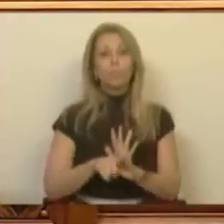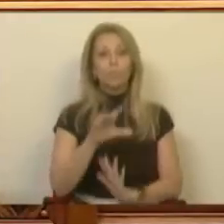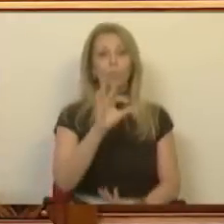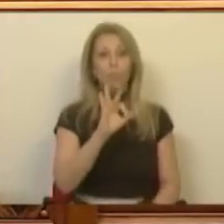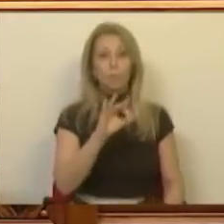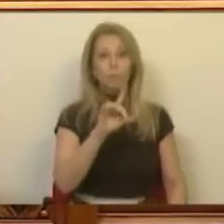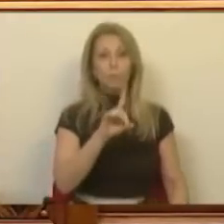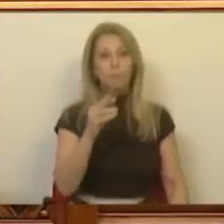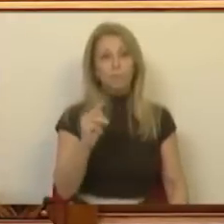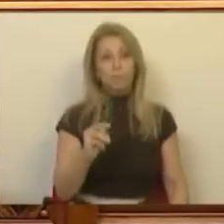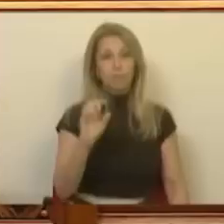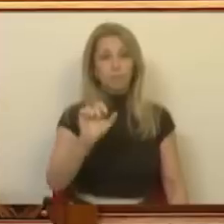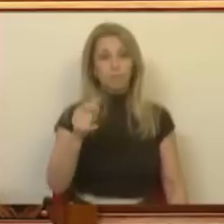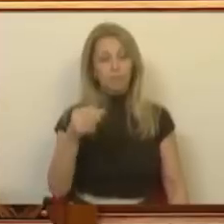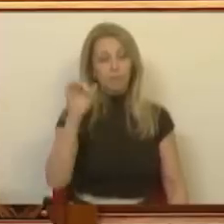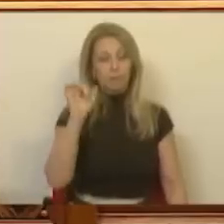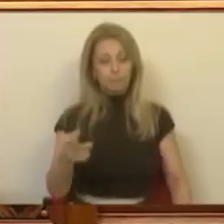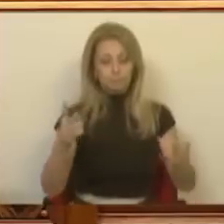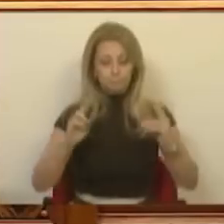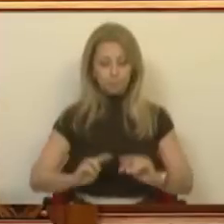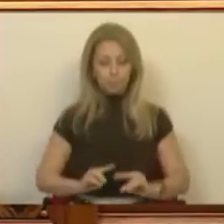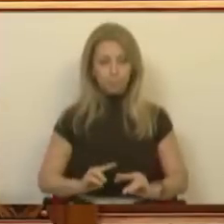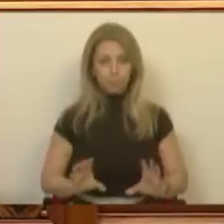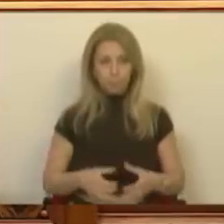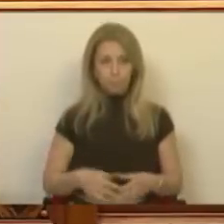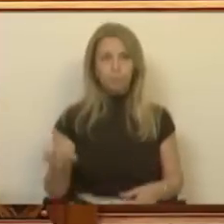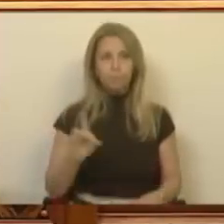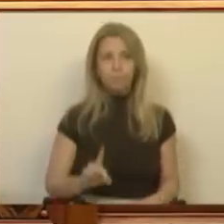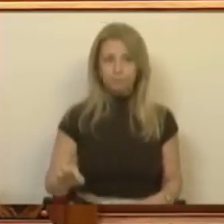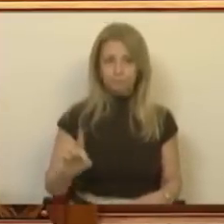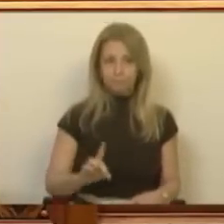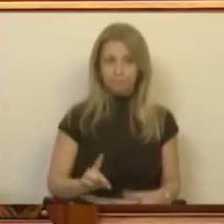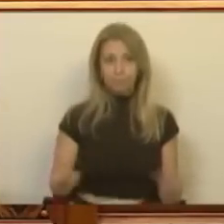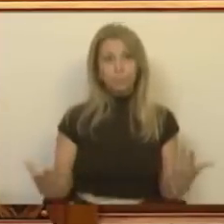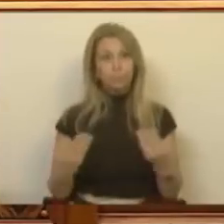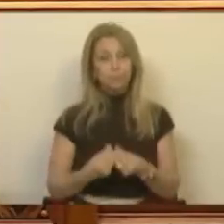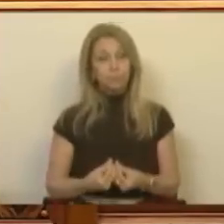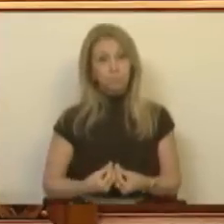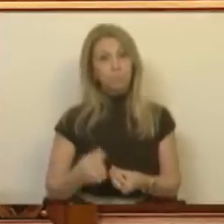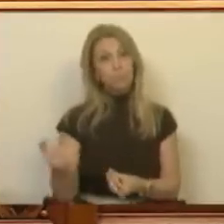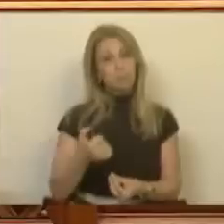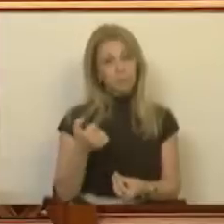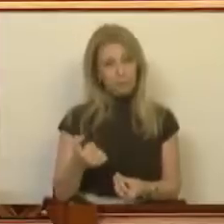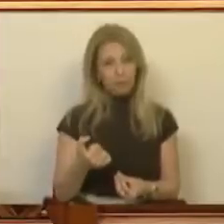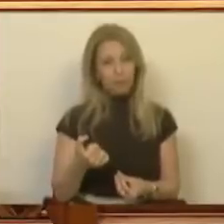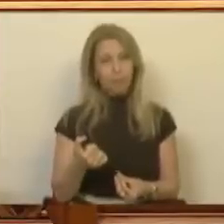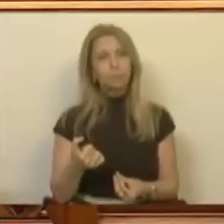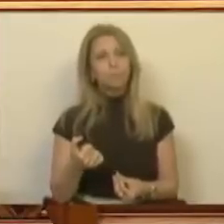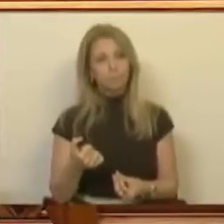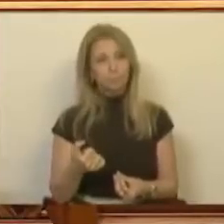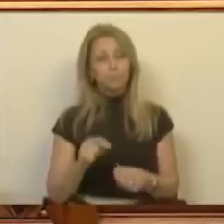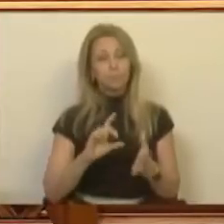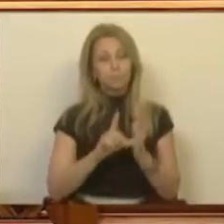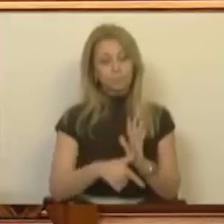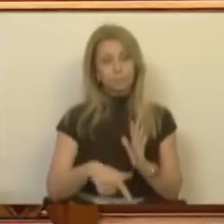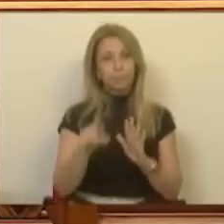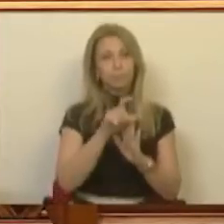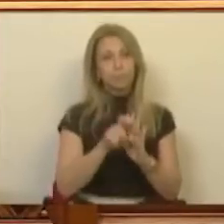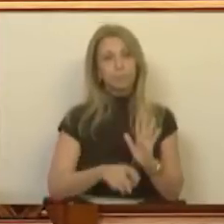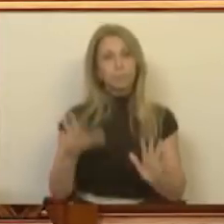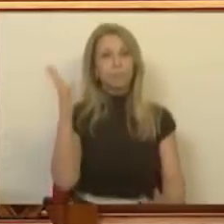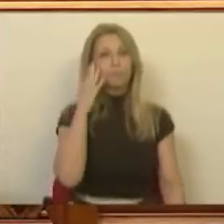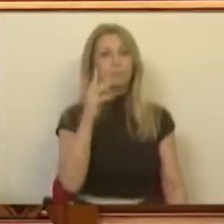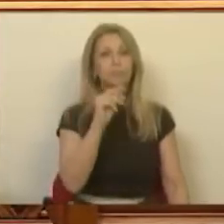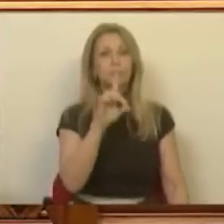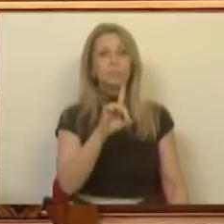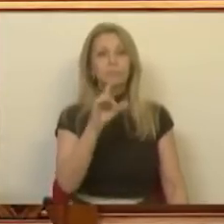463 do PCP que deixa a sexta comissão em conexão com a quinta o projeto de resolução número